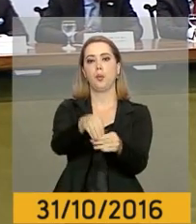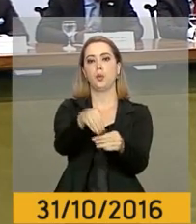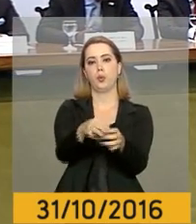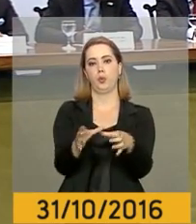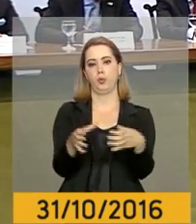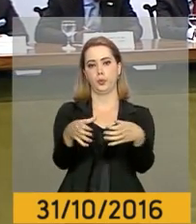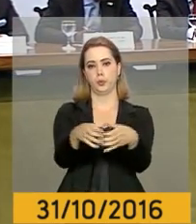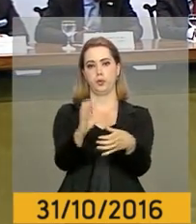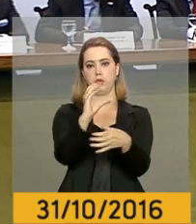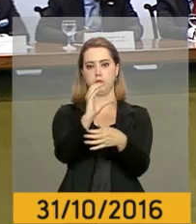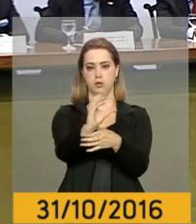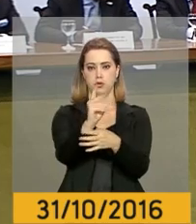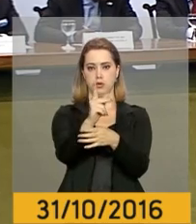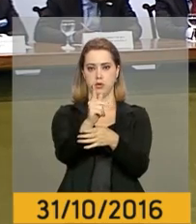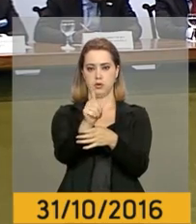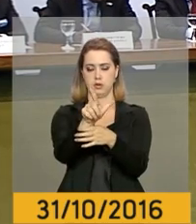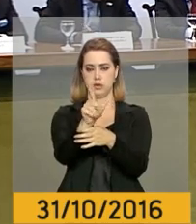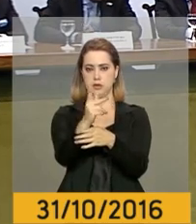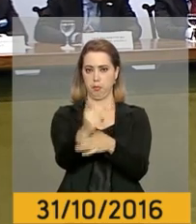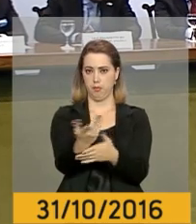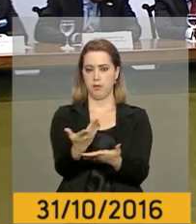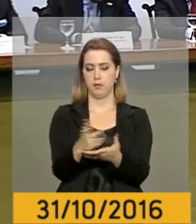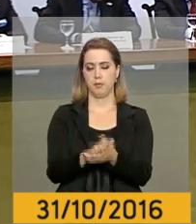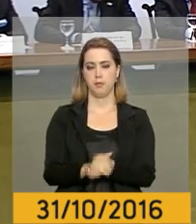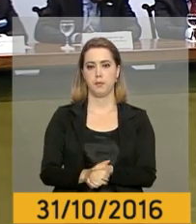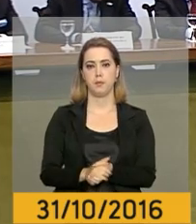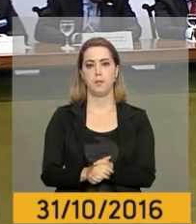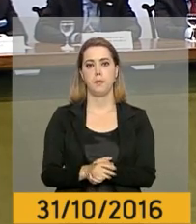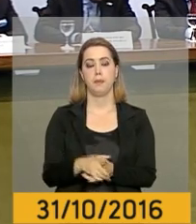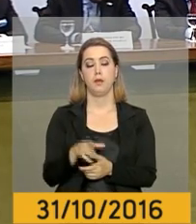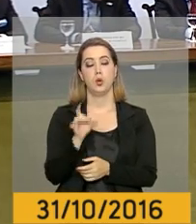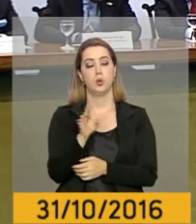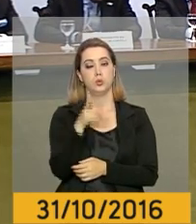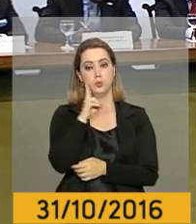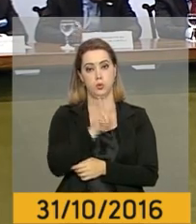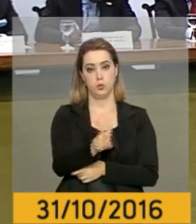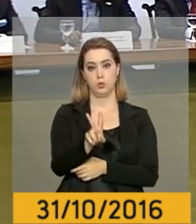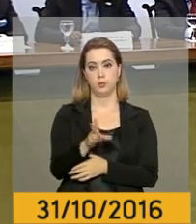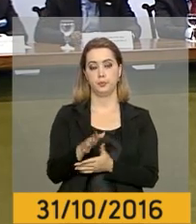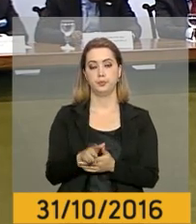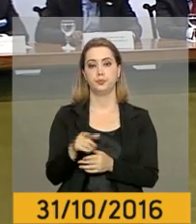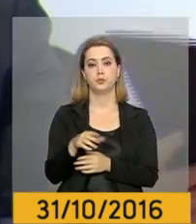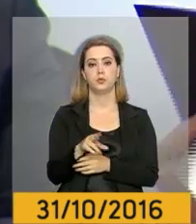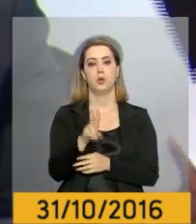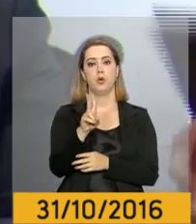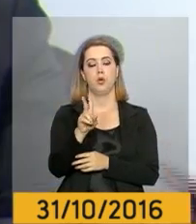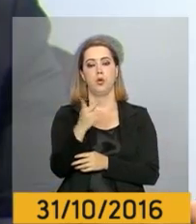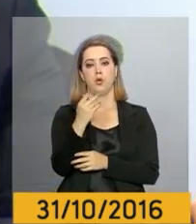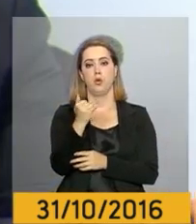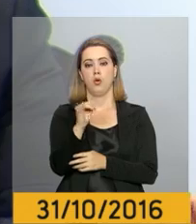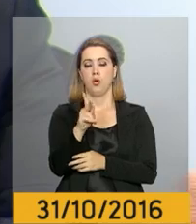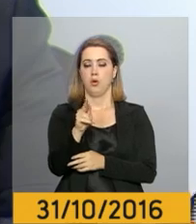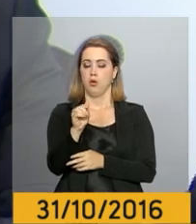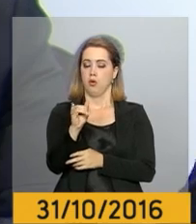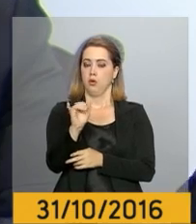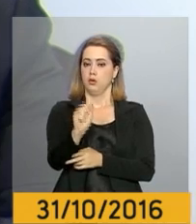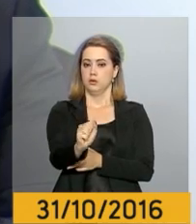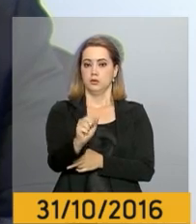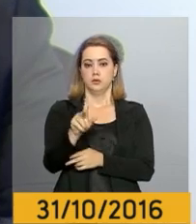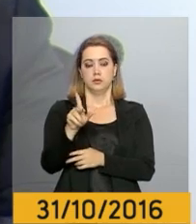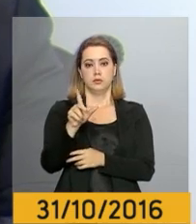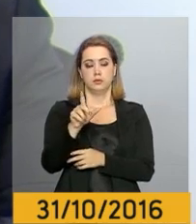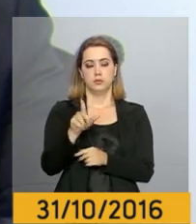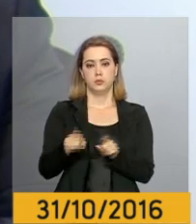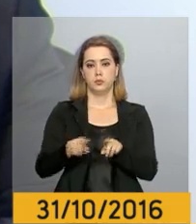observadores da cplp a Hungria a República Checa a república